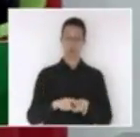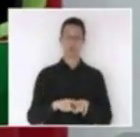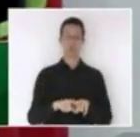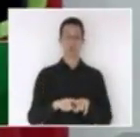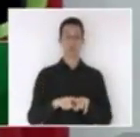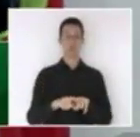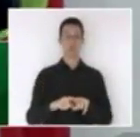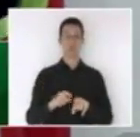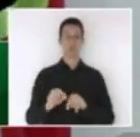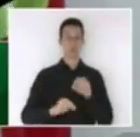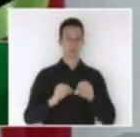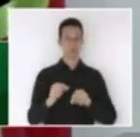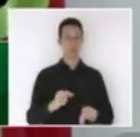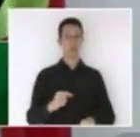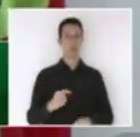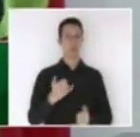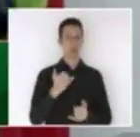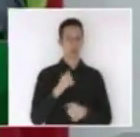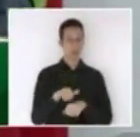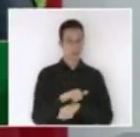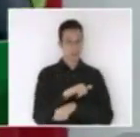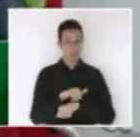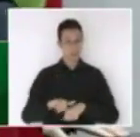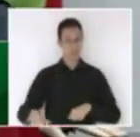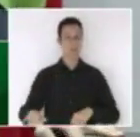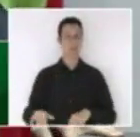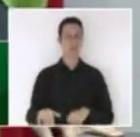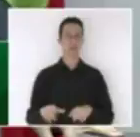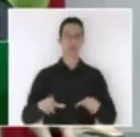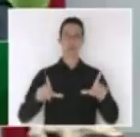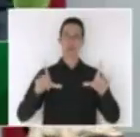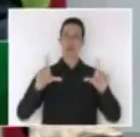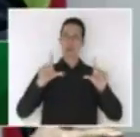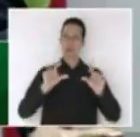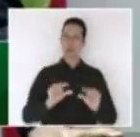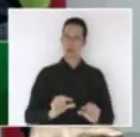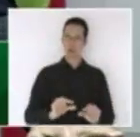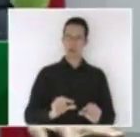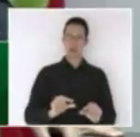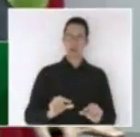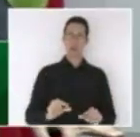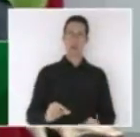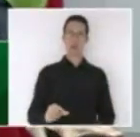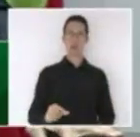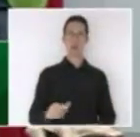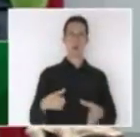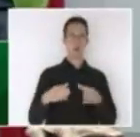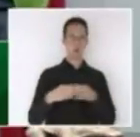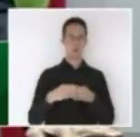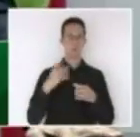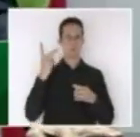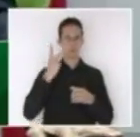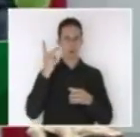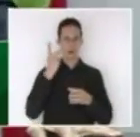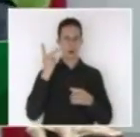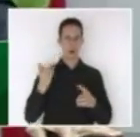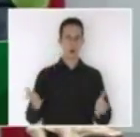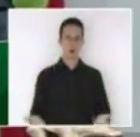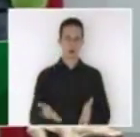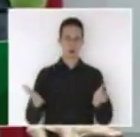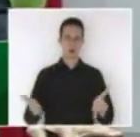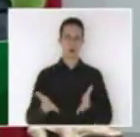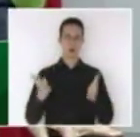de diminuir e de desestimular o crescimento do partido. Se nós